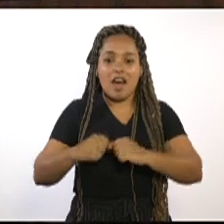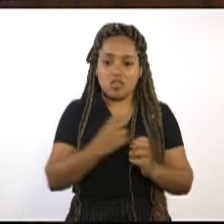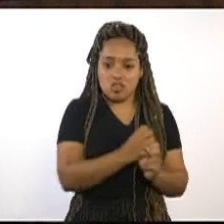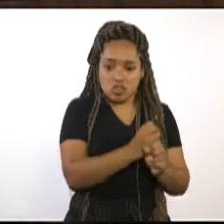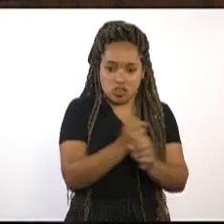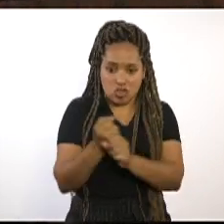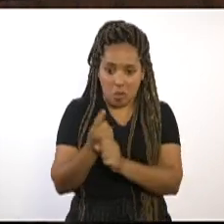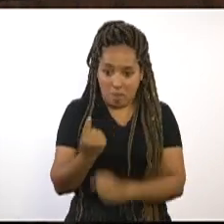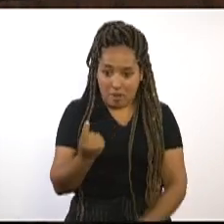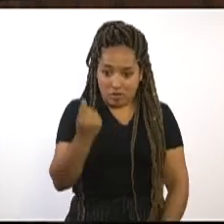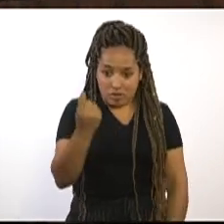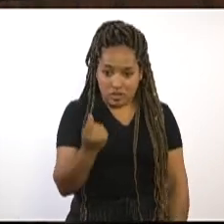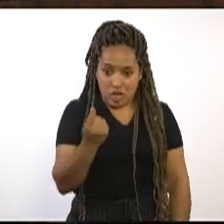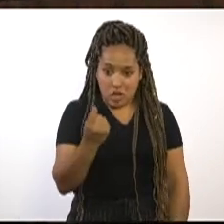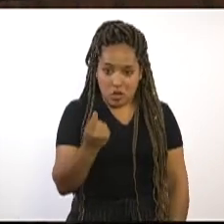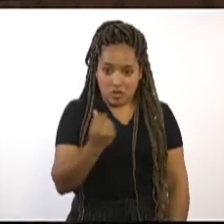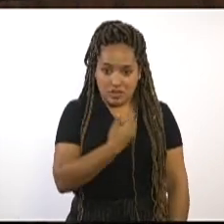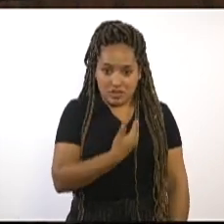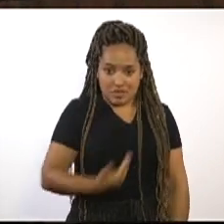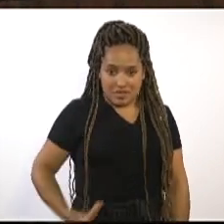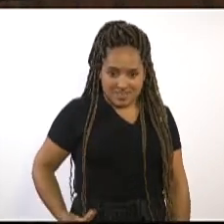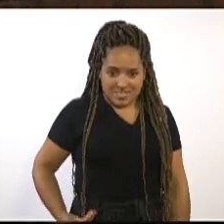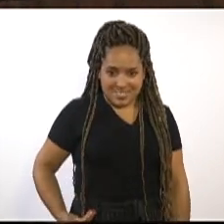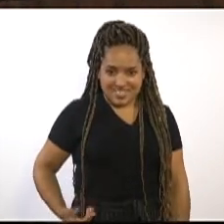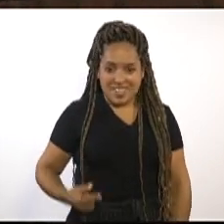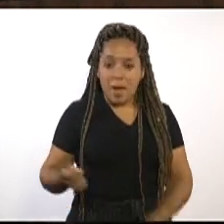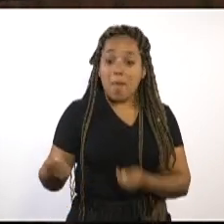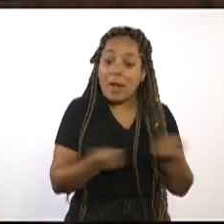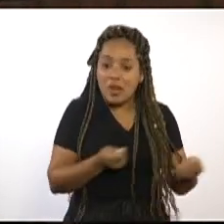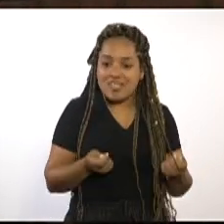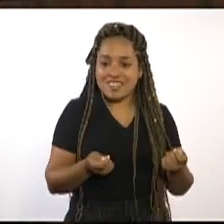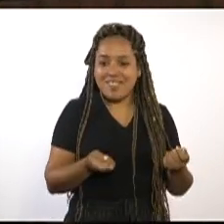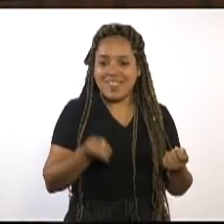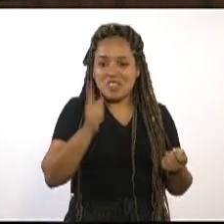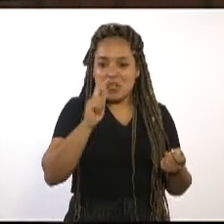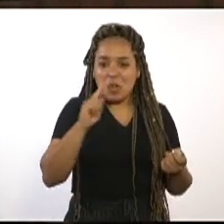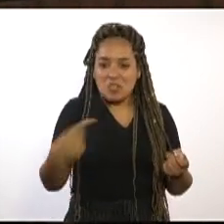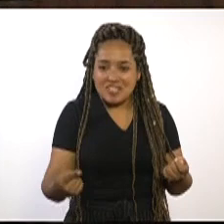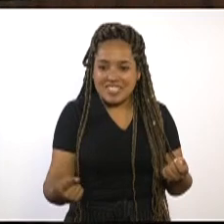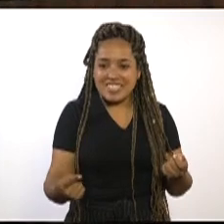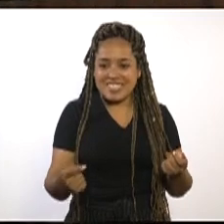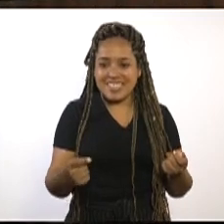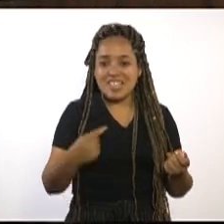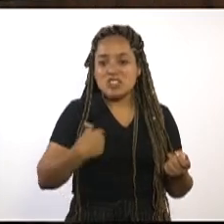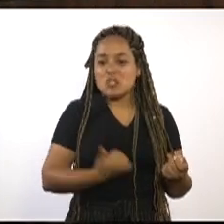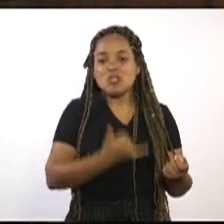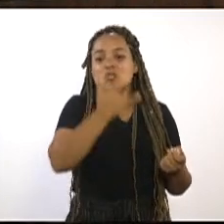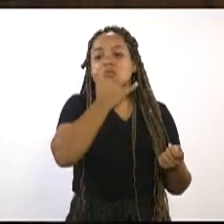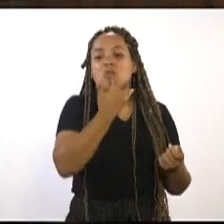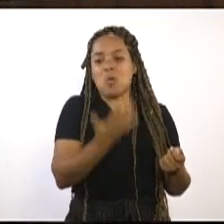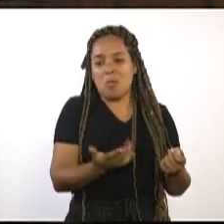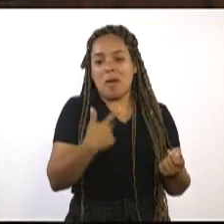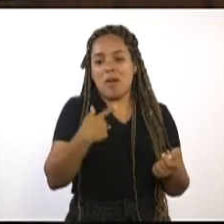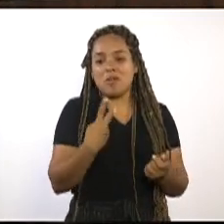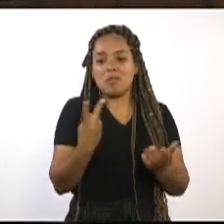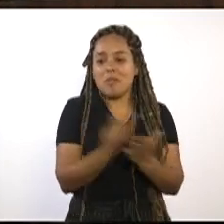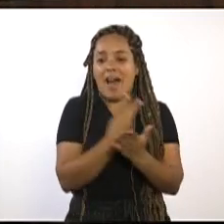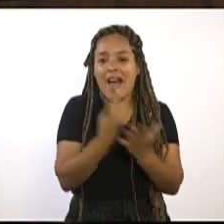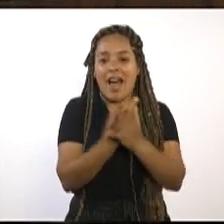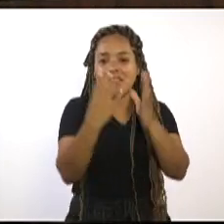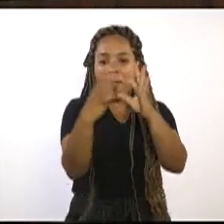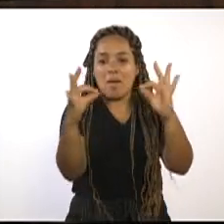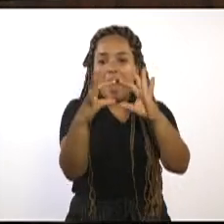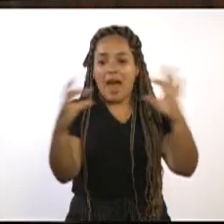públicas. Gente, periodicamente. Vou repetir essa frase, hein? Há quem defenda o orçamento